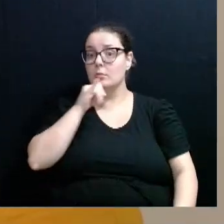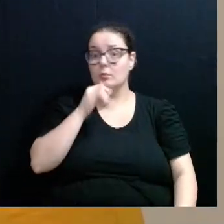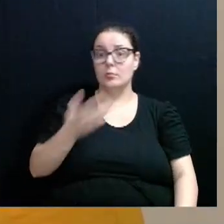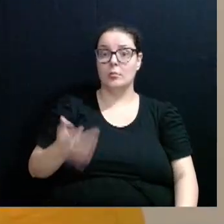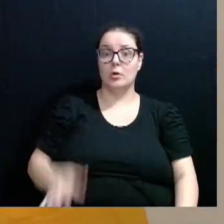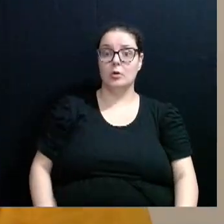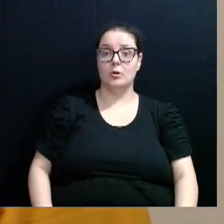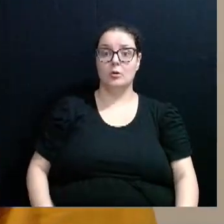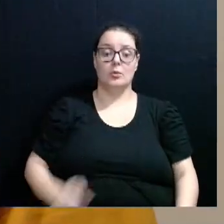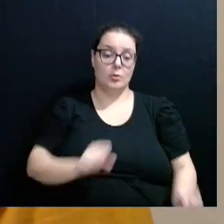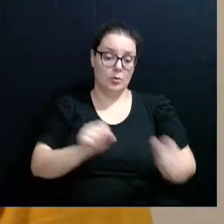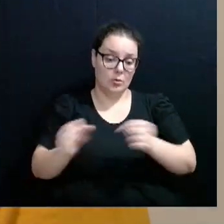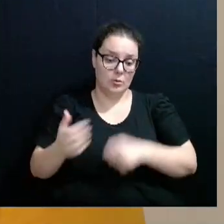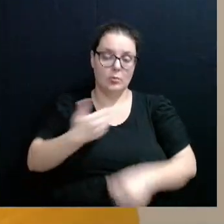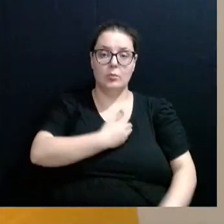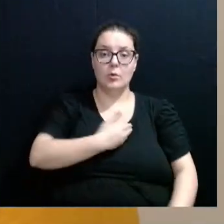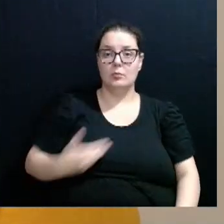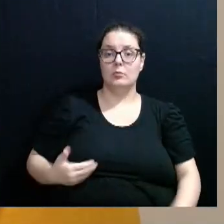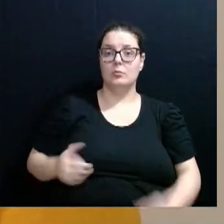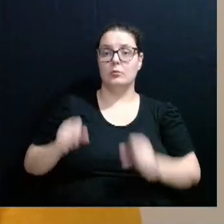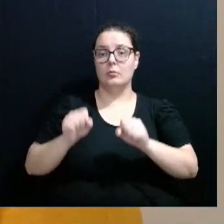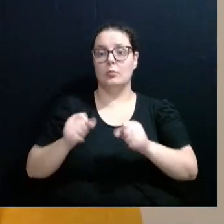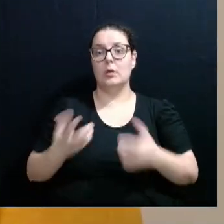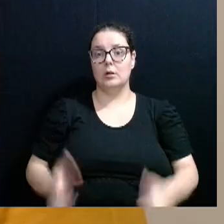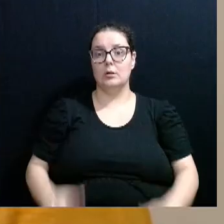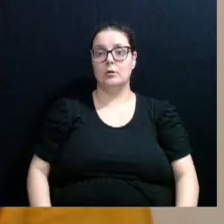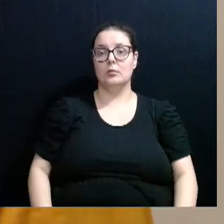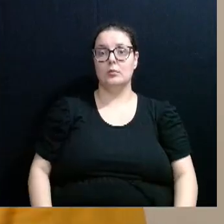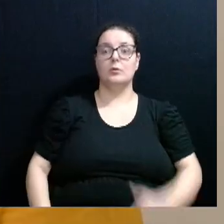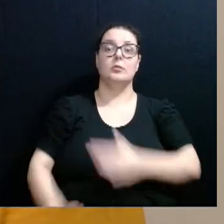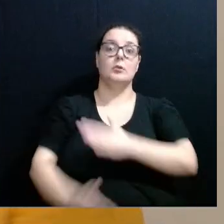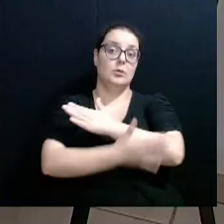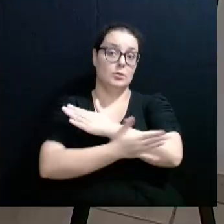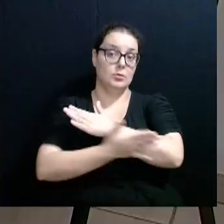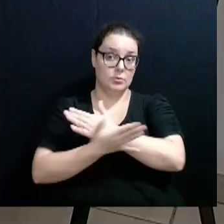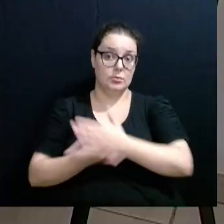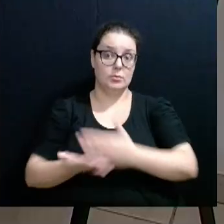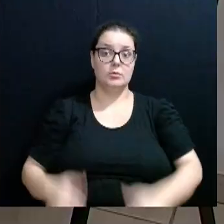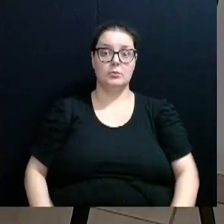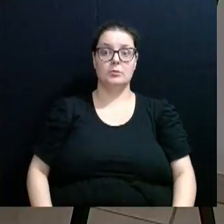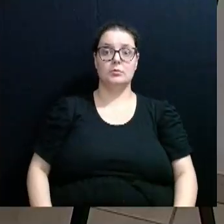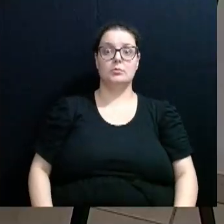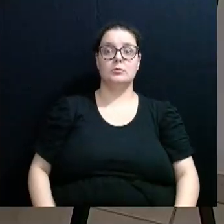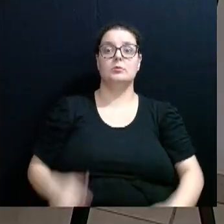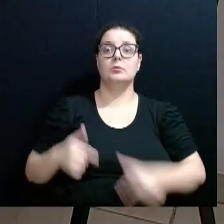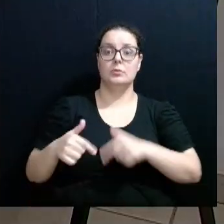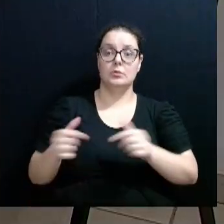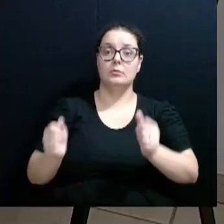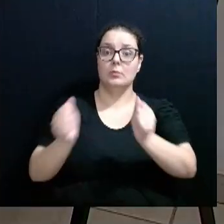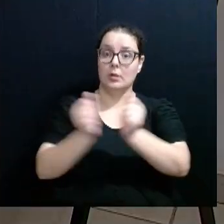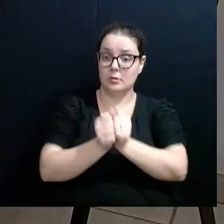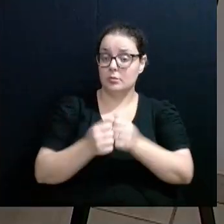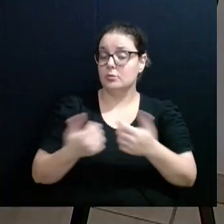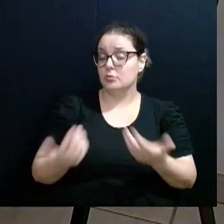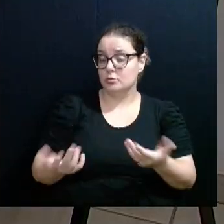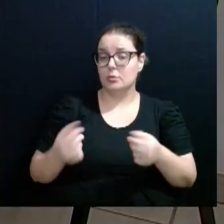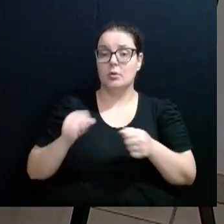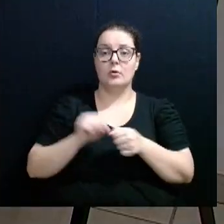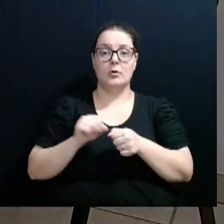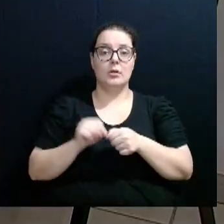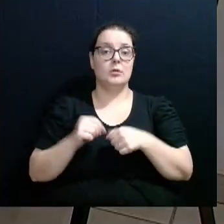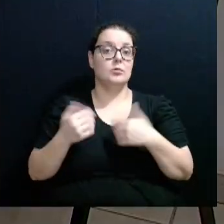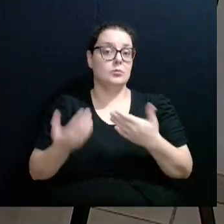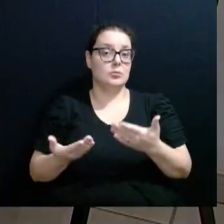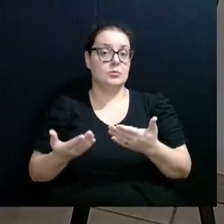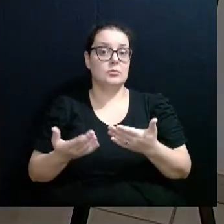público, pudesse nos ajudar e trabalharmos juntos, fazendo com que isso se torne uma